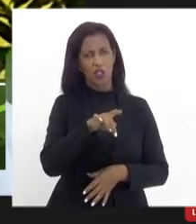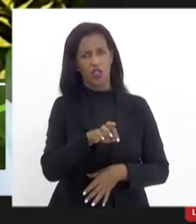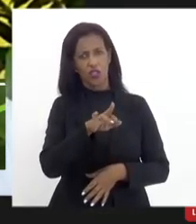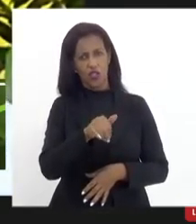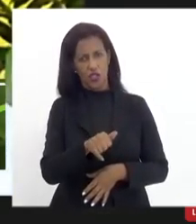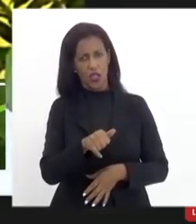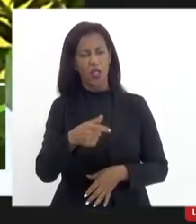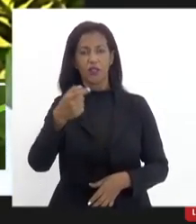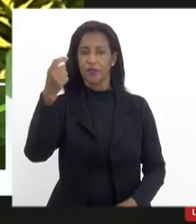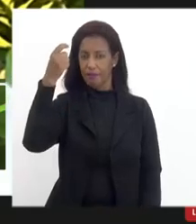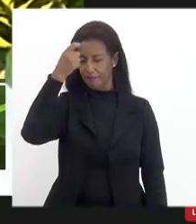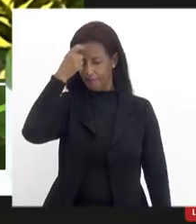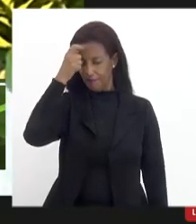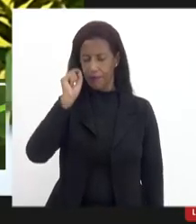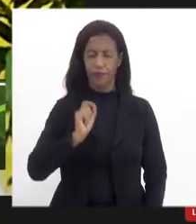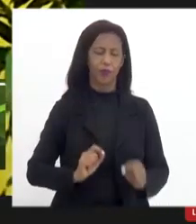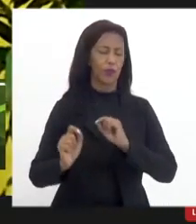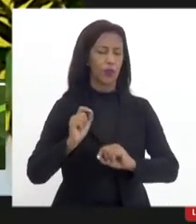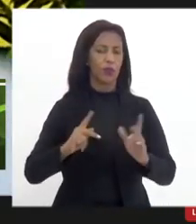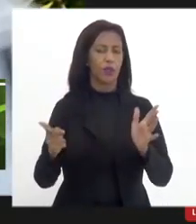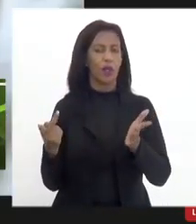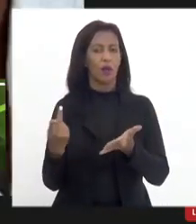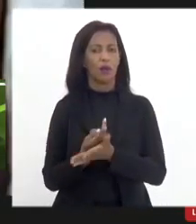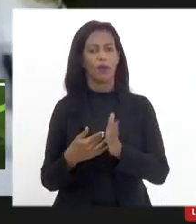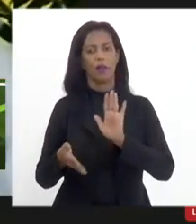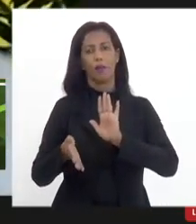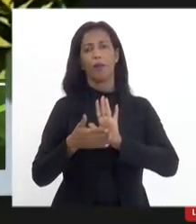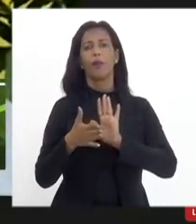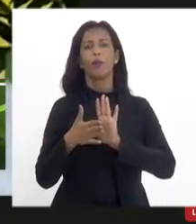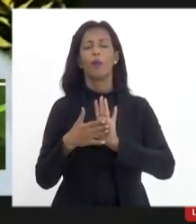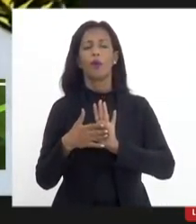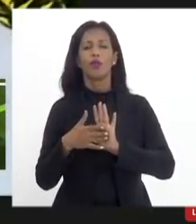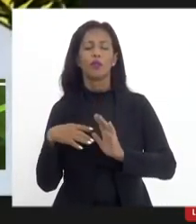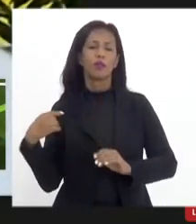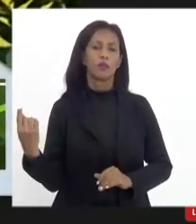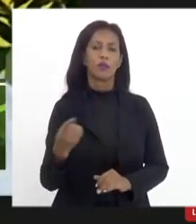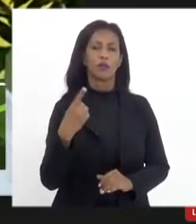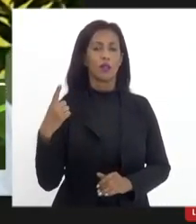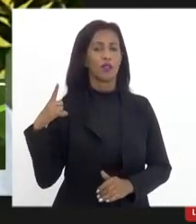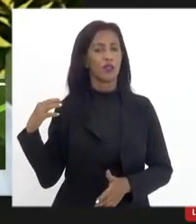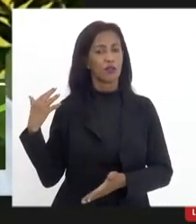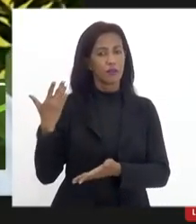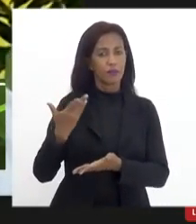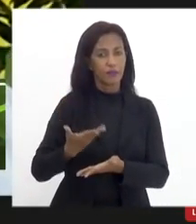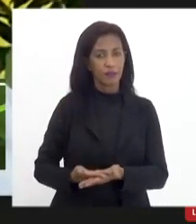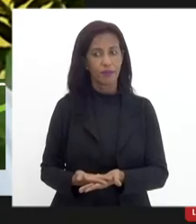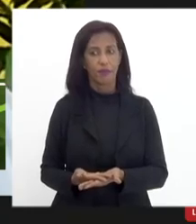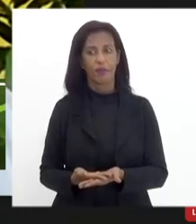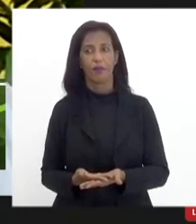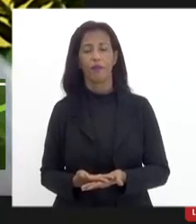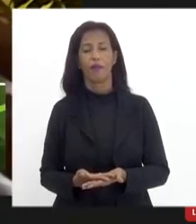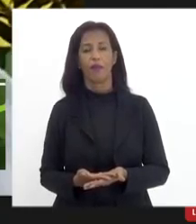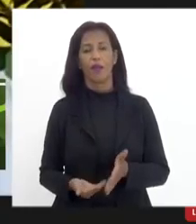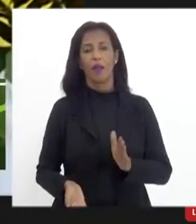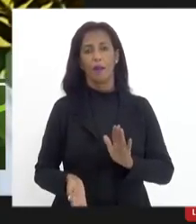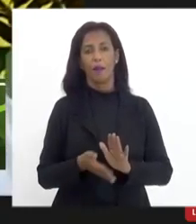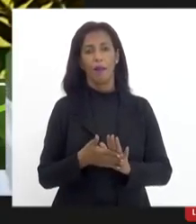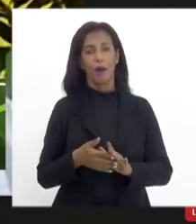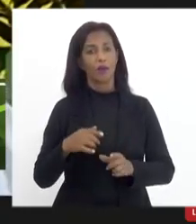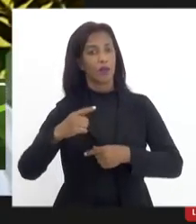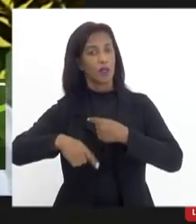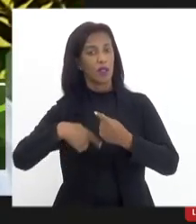bem cientes do que está acontecendo com relação a essa proposta que a gente vem trazendo a pauta e que gerou